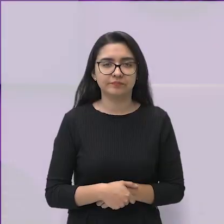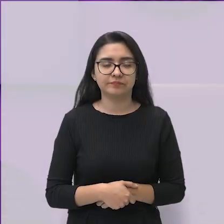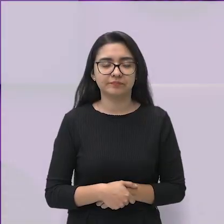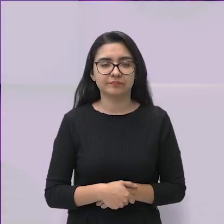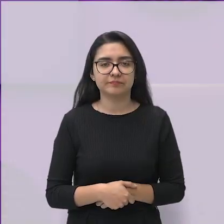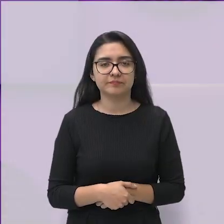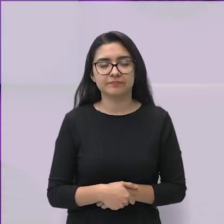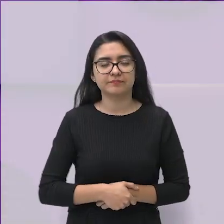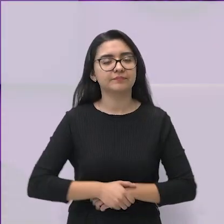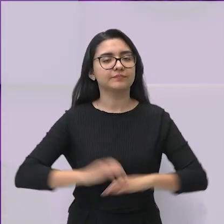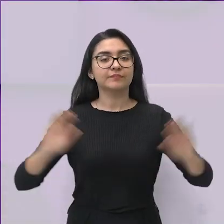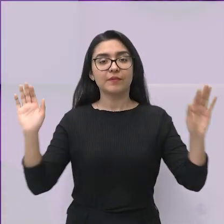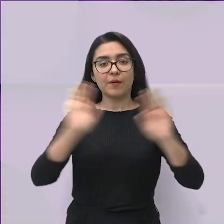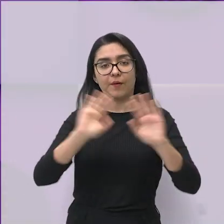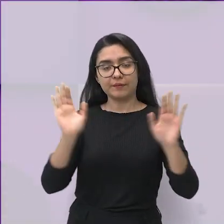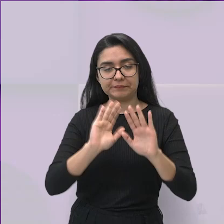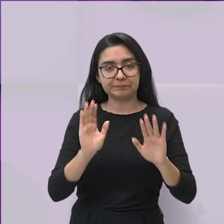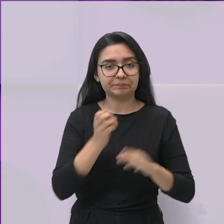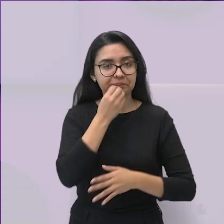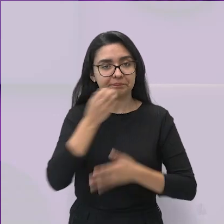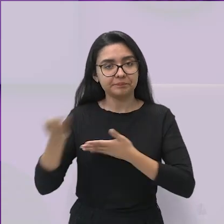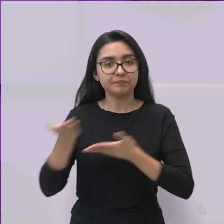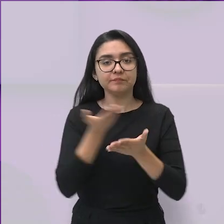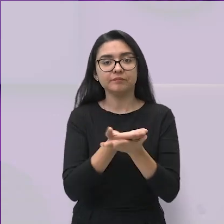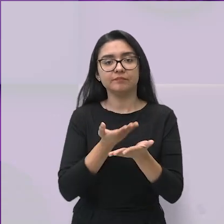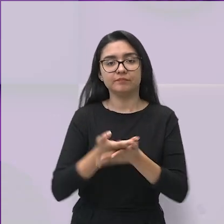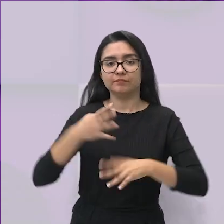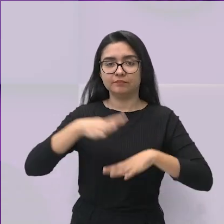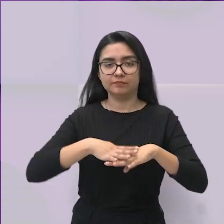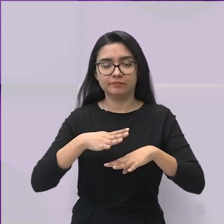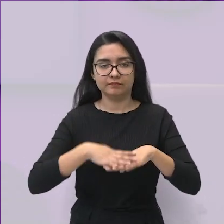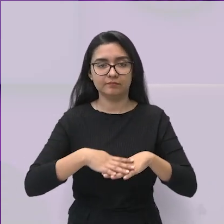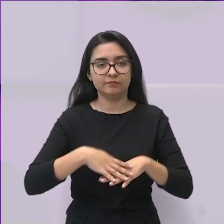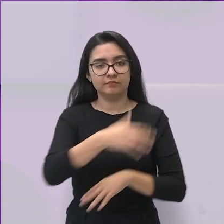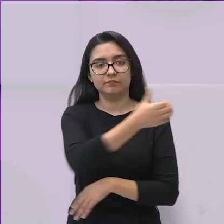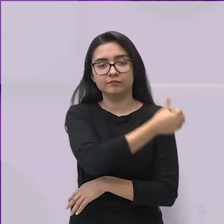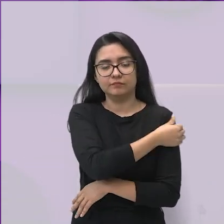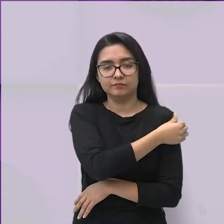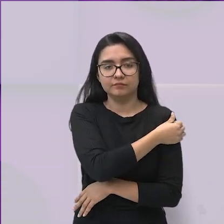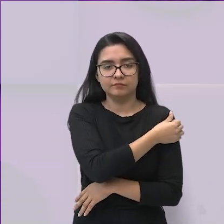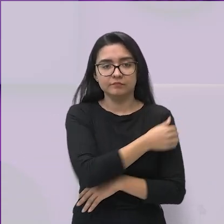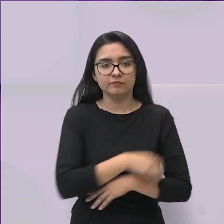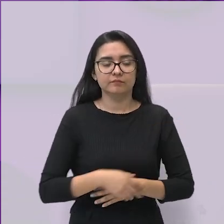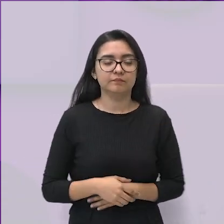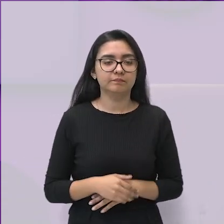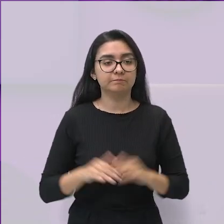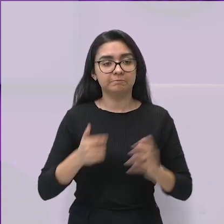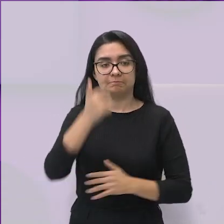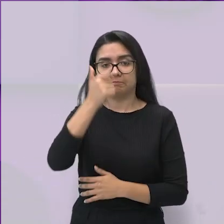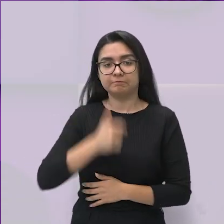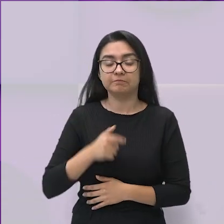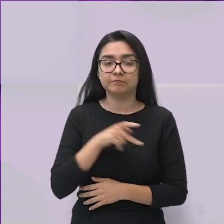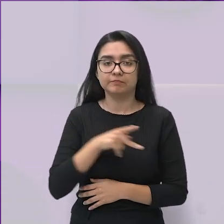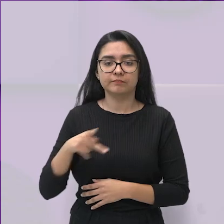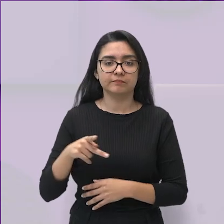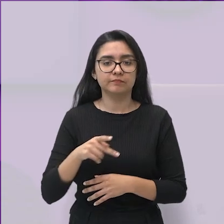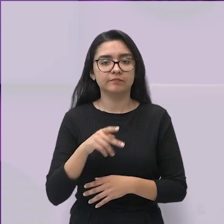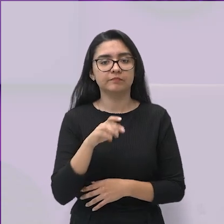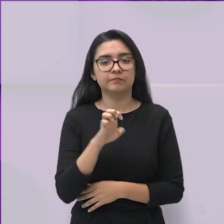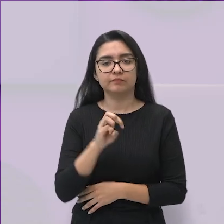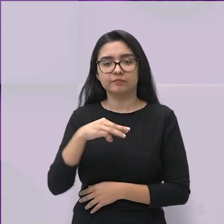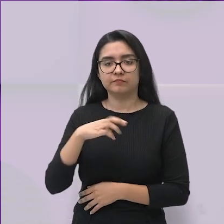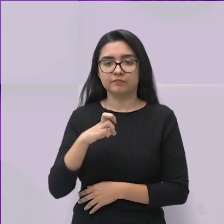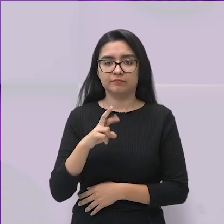Olá, sejam todos bem-vindos a mais uma aula de matemática, sexto ano, ensino fundamental. Aqui com vocês para essa aula, quem vos